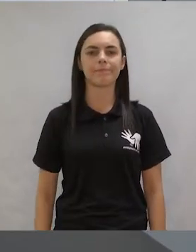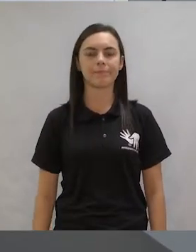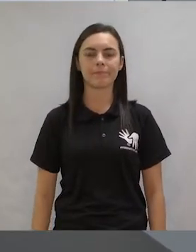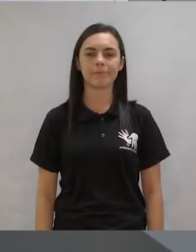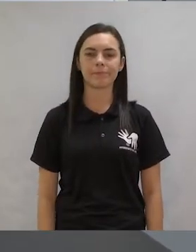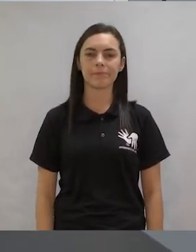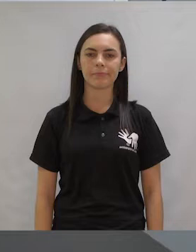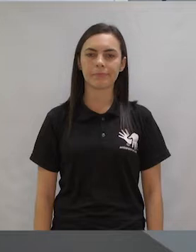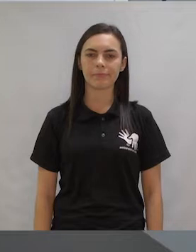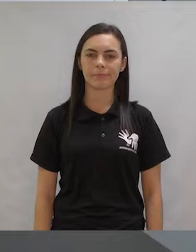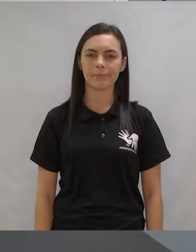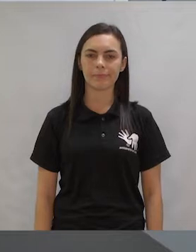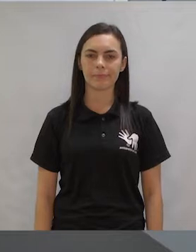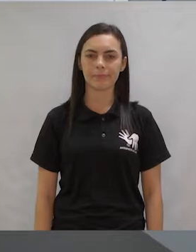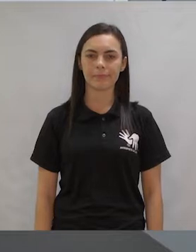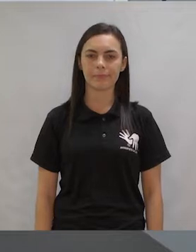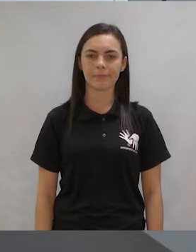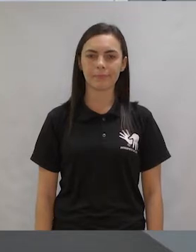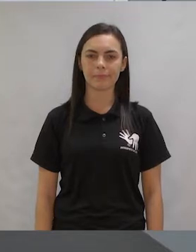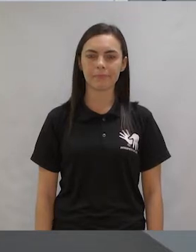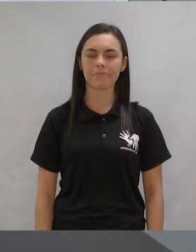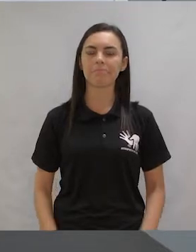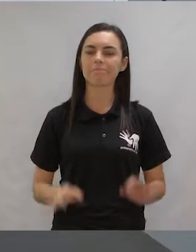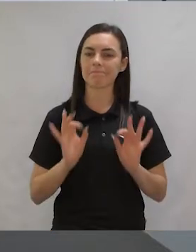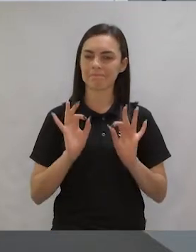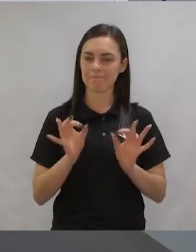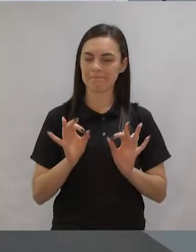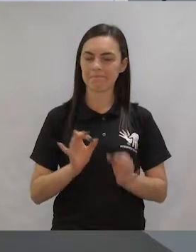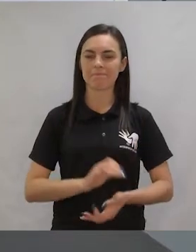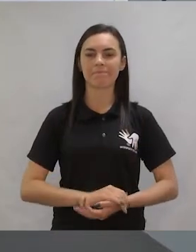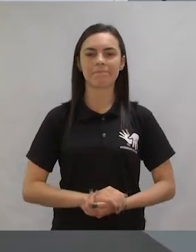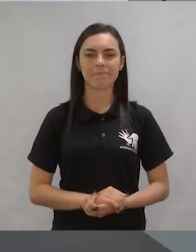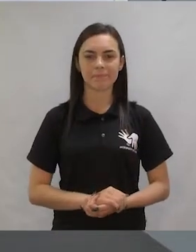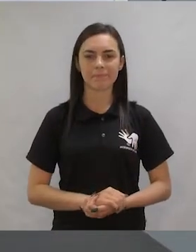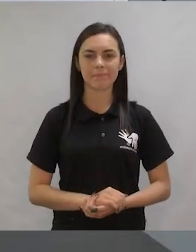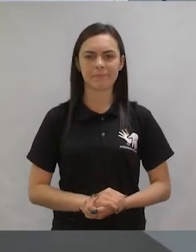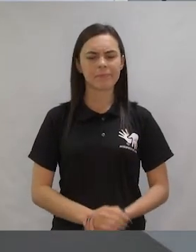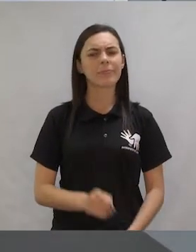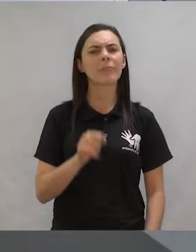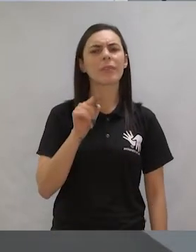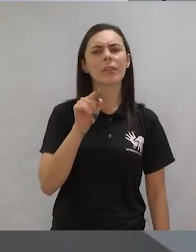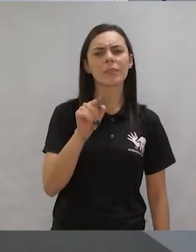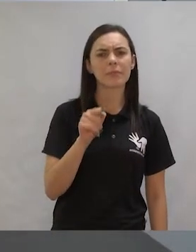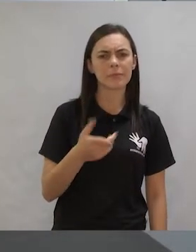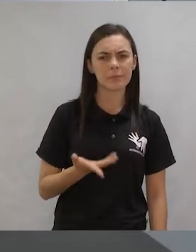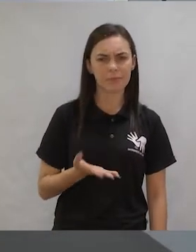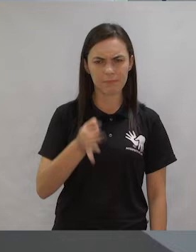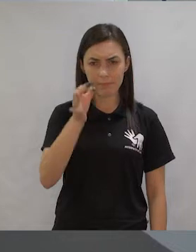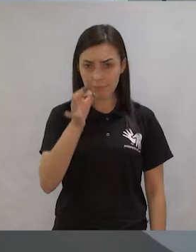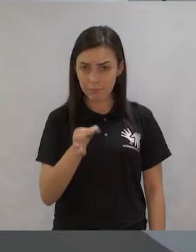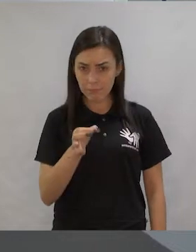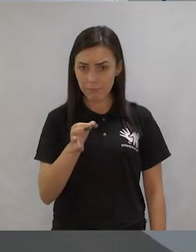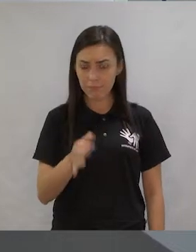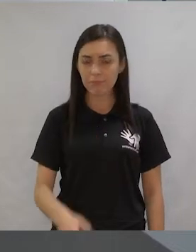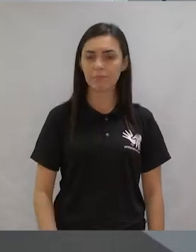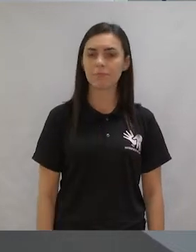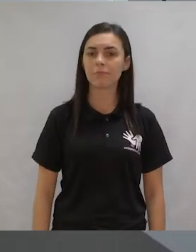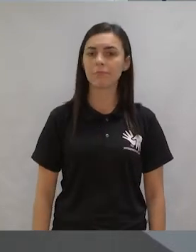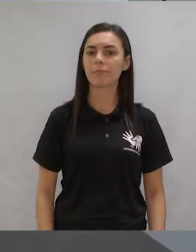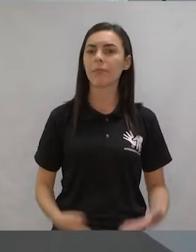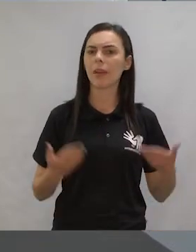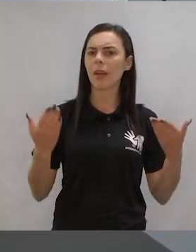igual a 4. Muito bem. E vocês aí,